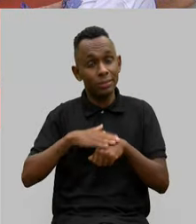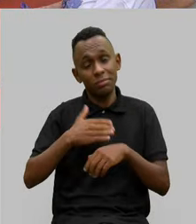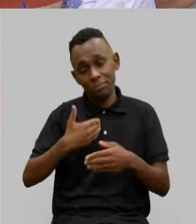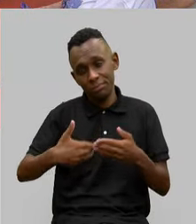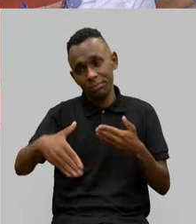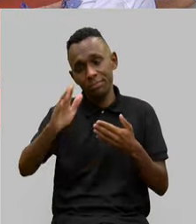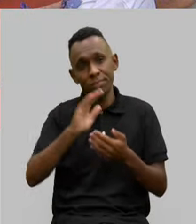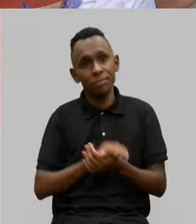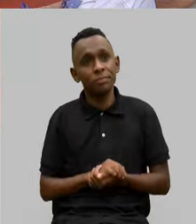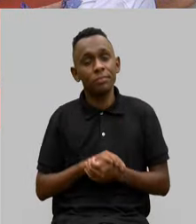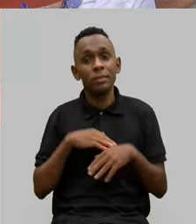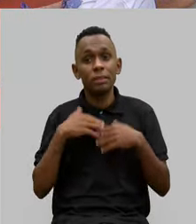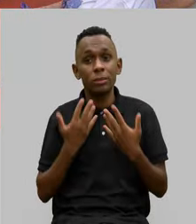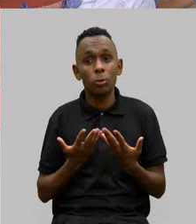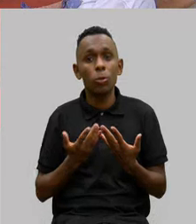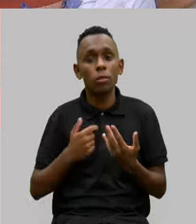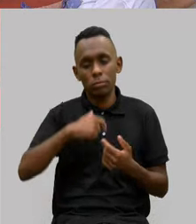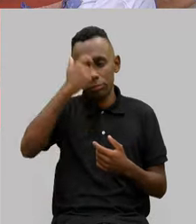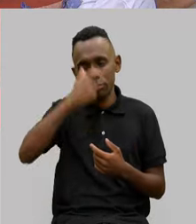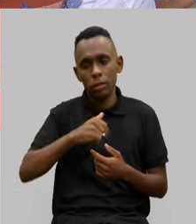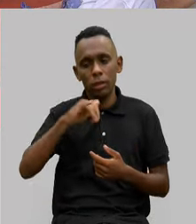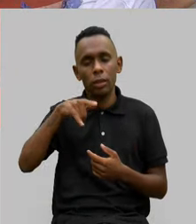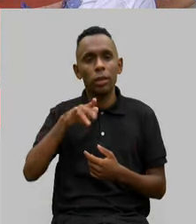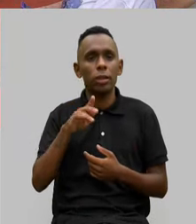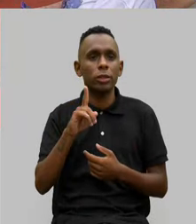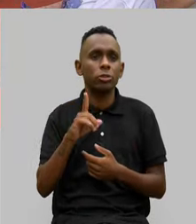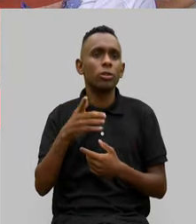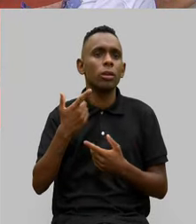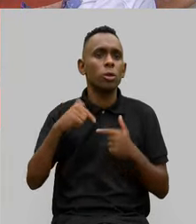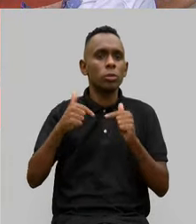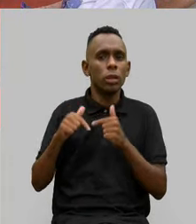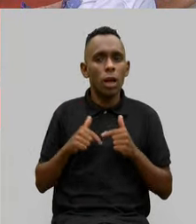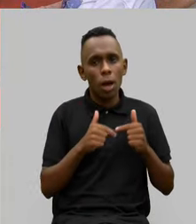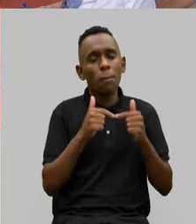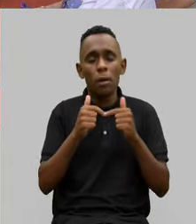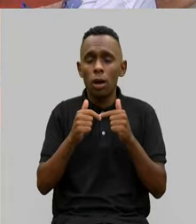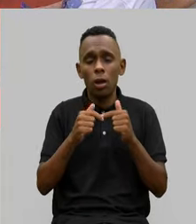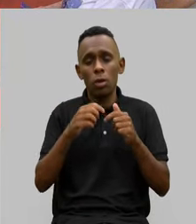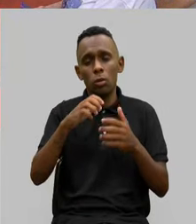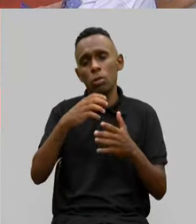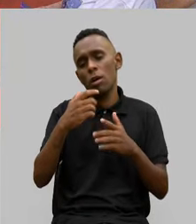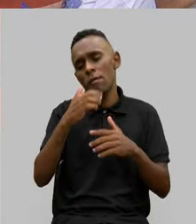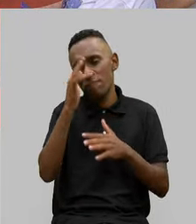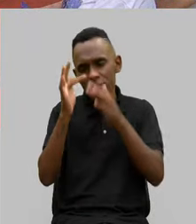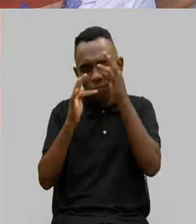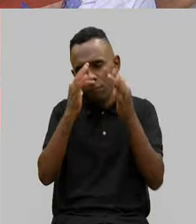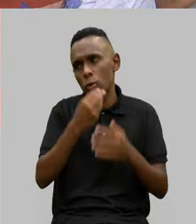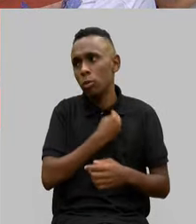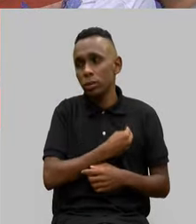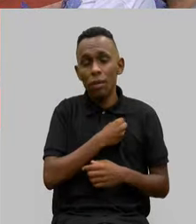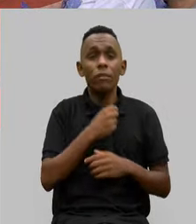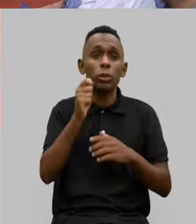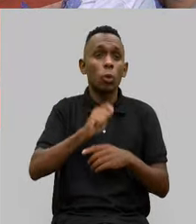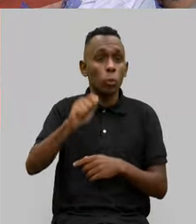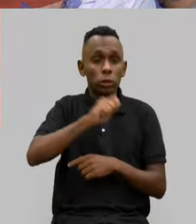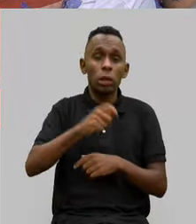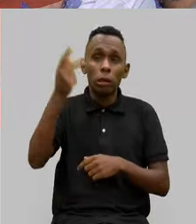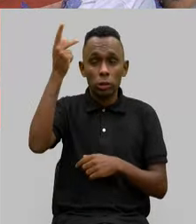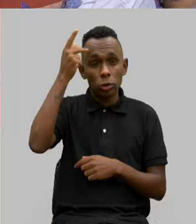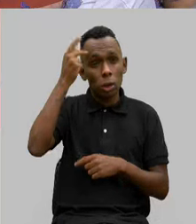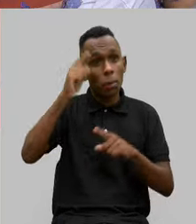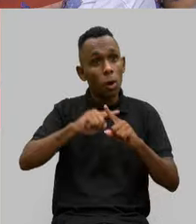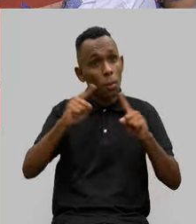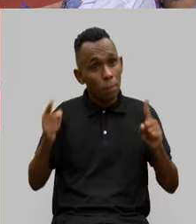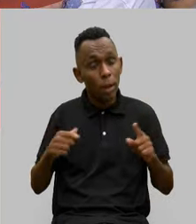lá bom eh Meu nome é Ingrid Eu trabalho na flor da vida que é uma associação que está em São Paulo mas